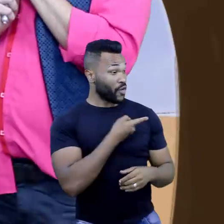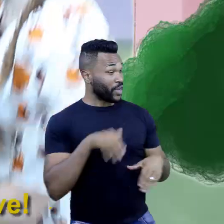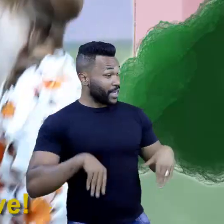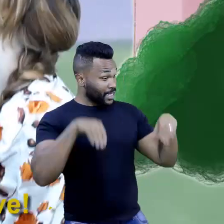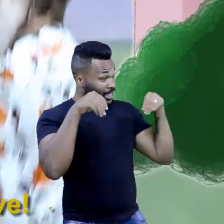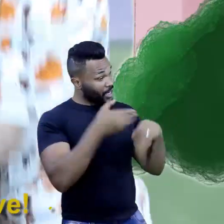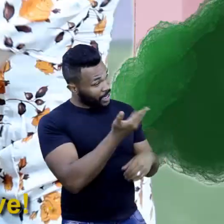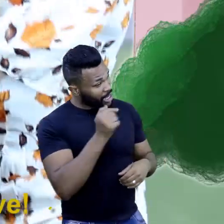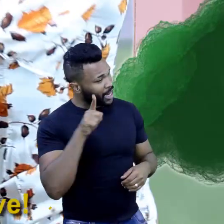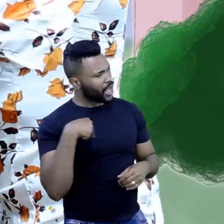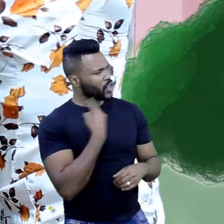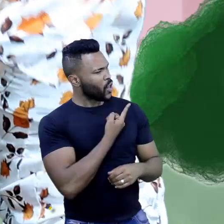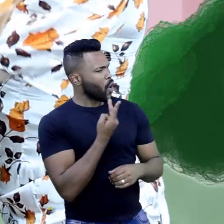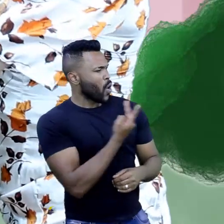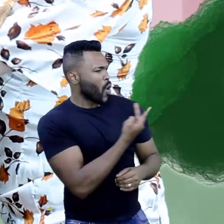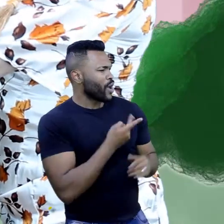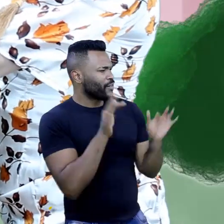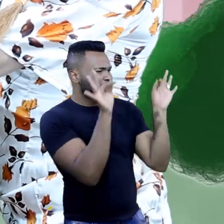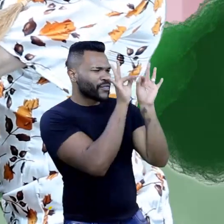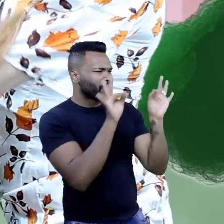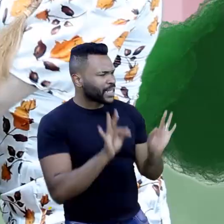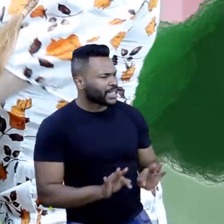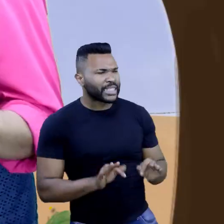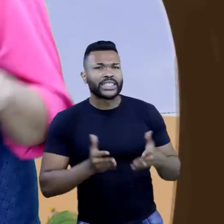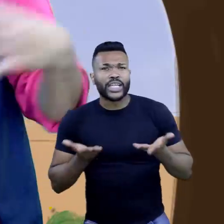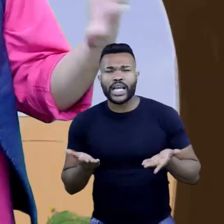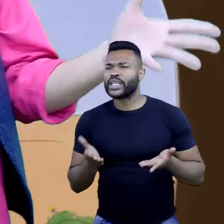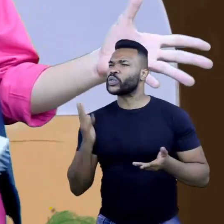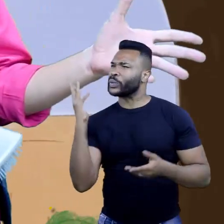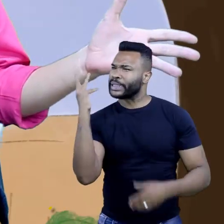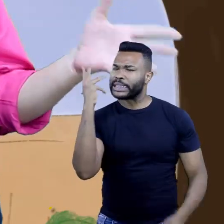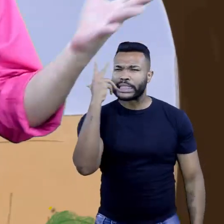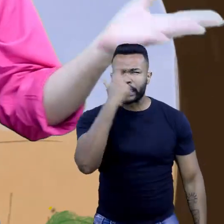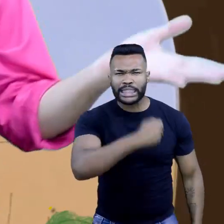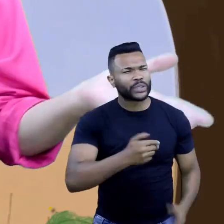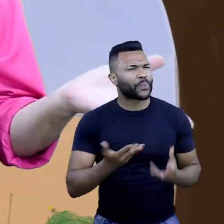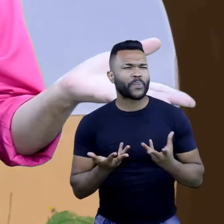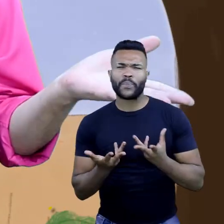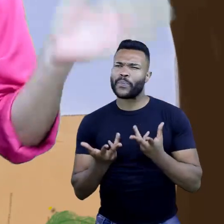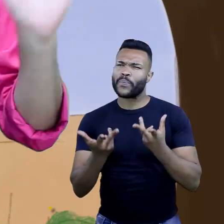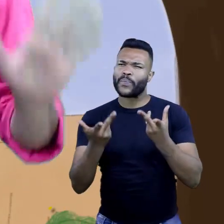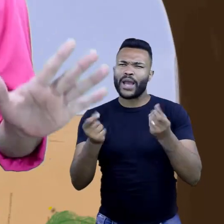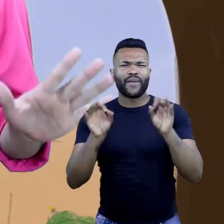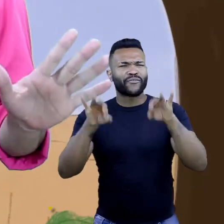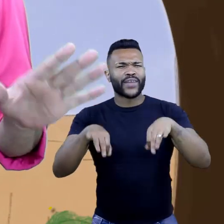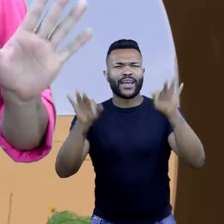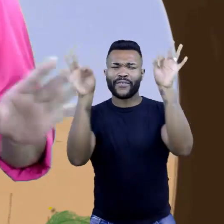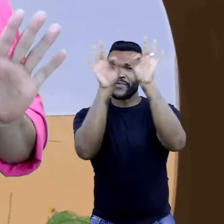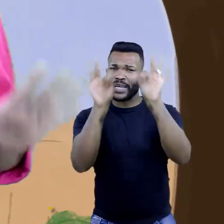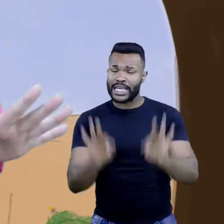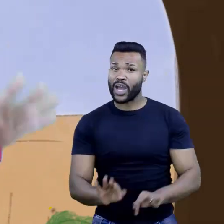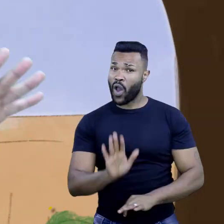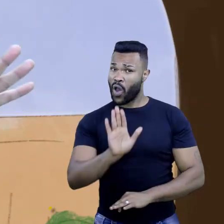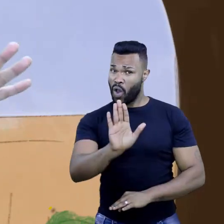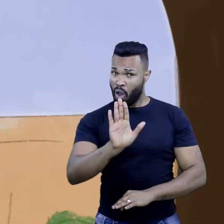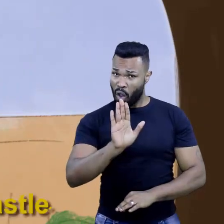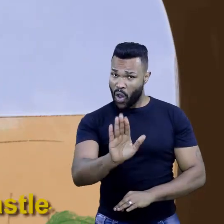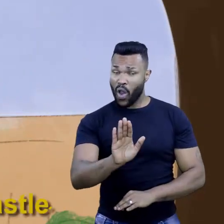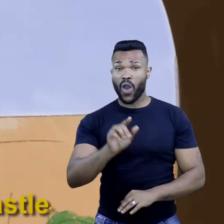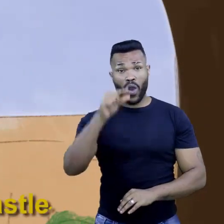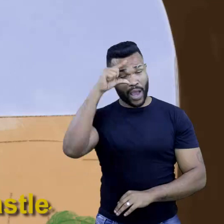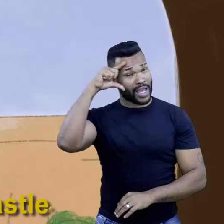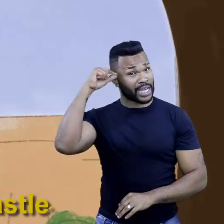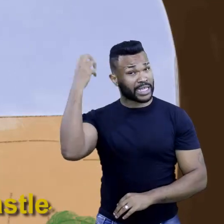encontrei. Vamos para o reino, meu amor. Lá nós seremos muito felizes. Gente, tá tudo lindo, maravilhoso, final feliz. Mas ó, seguinte,